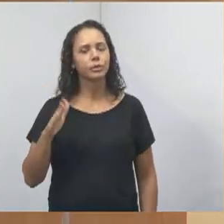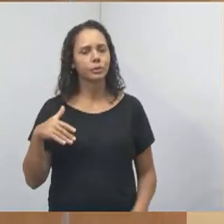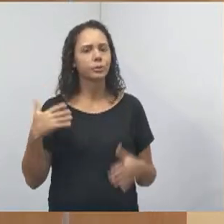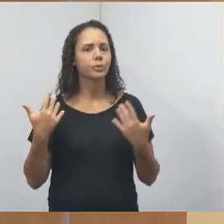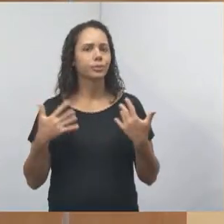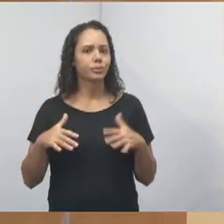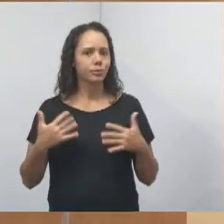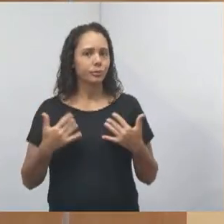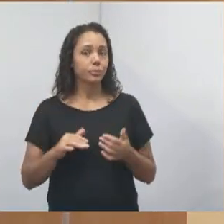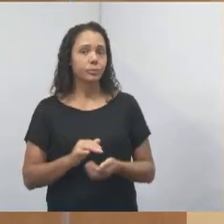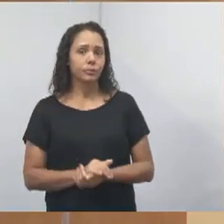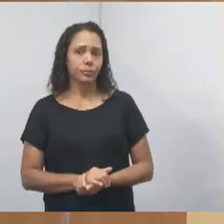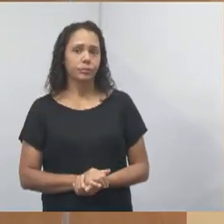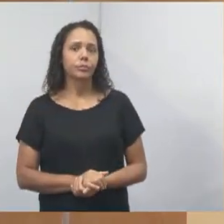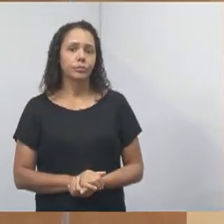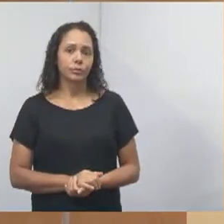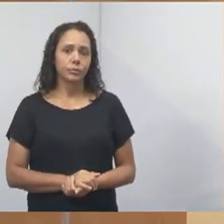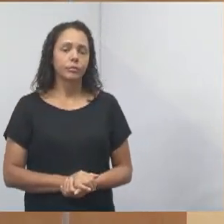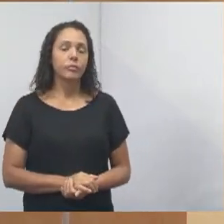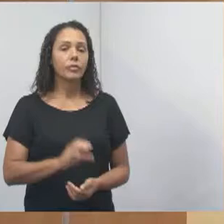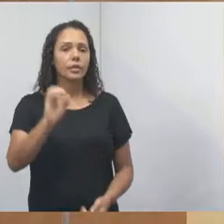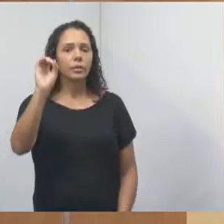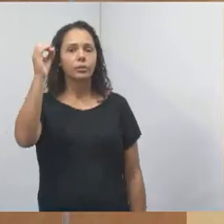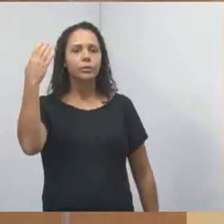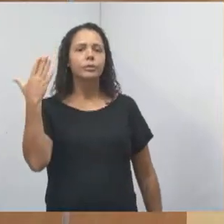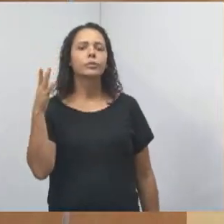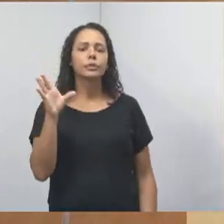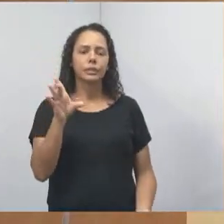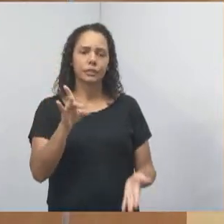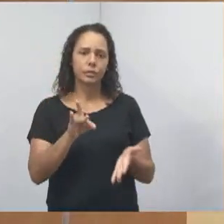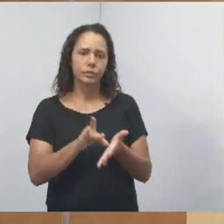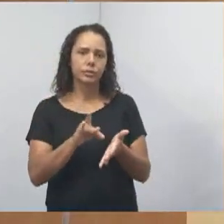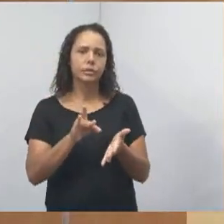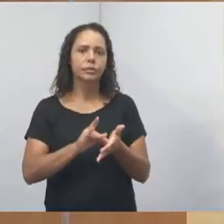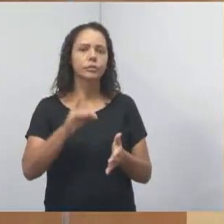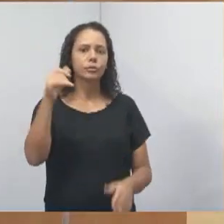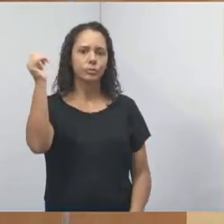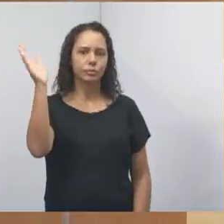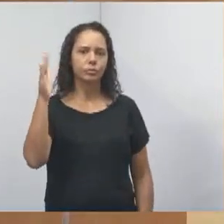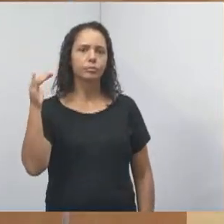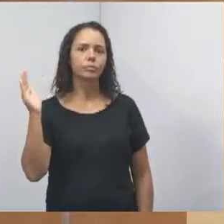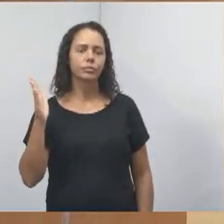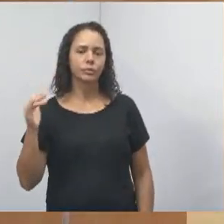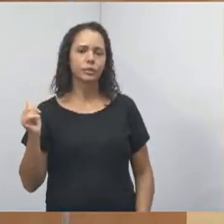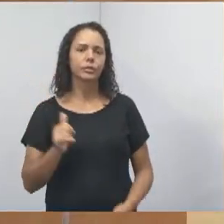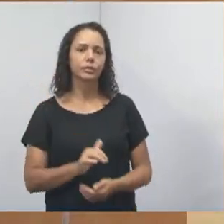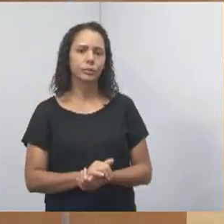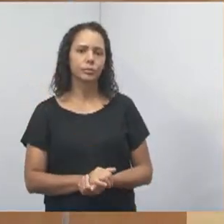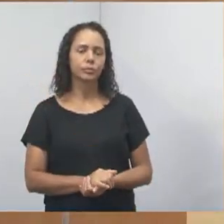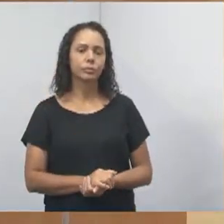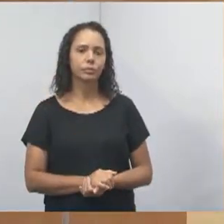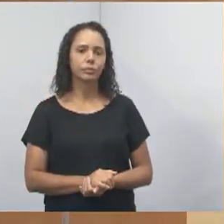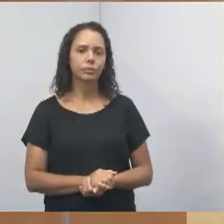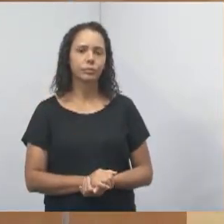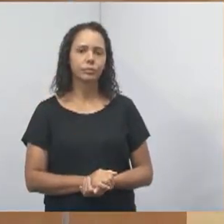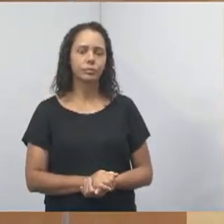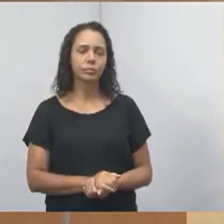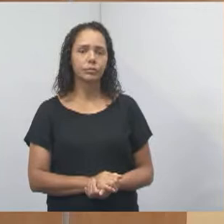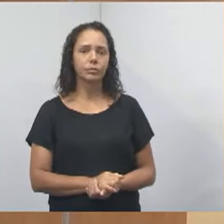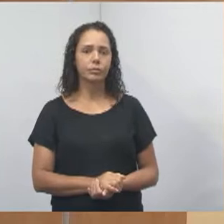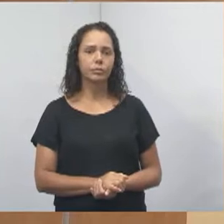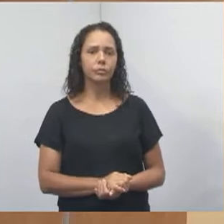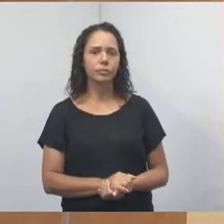impressionantes. Esse é um ver da realidade da fome no Brasil. Os números são mais detalhados a partir do texto